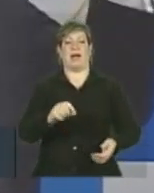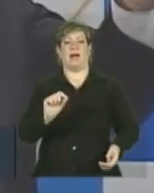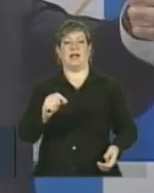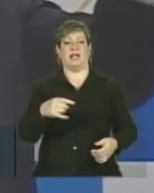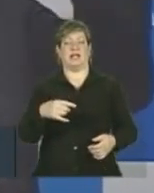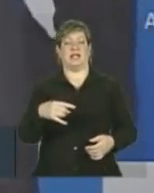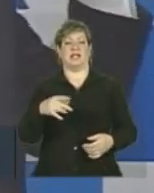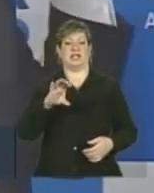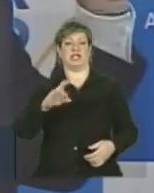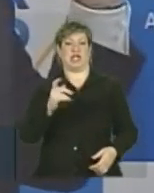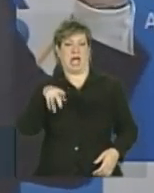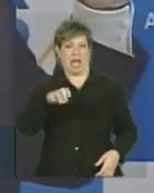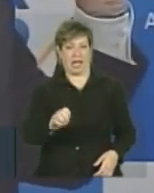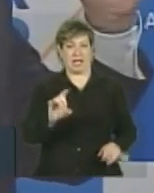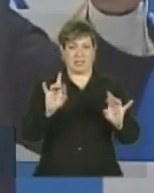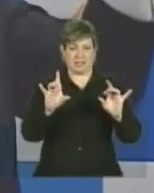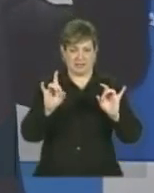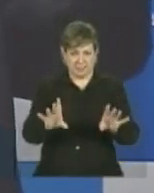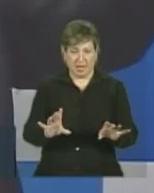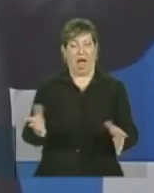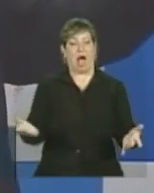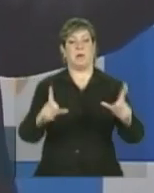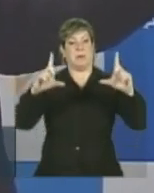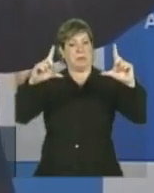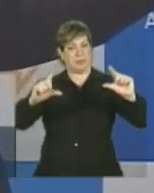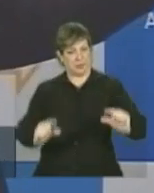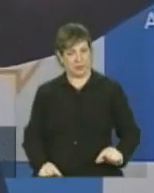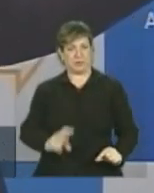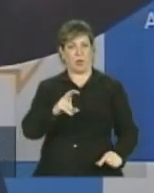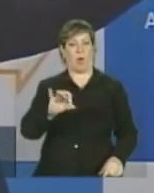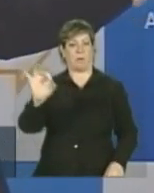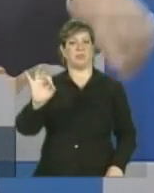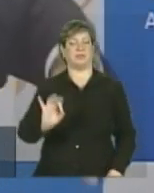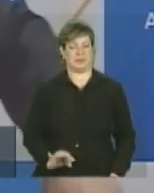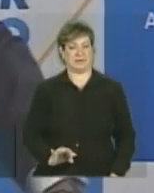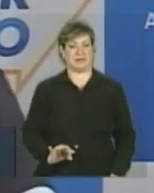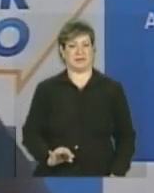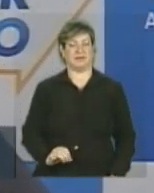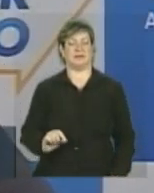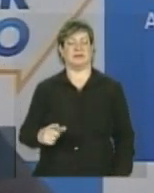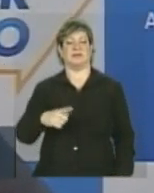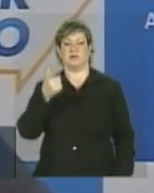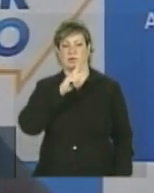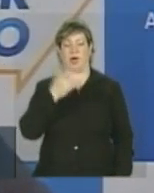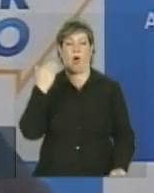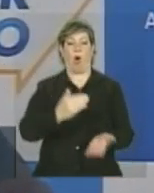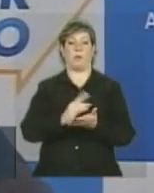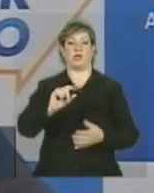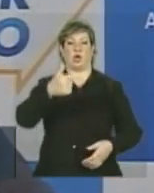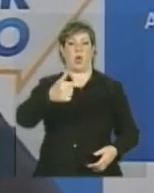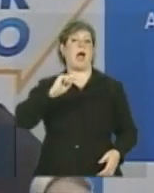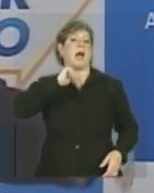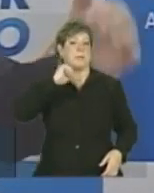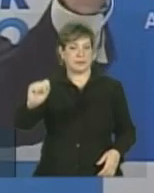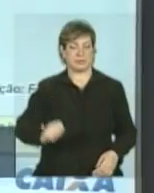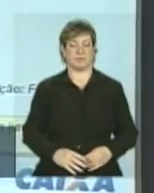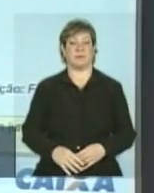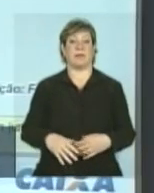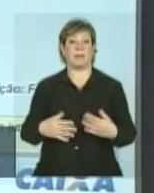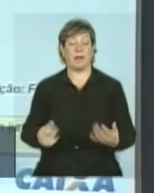2, retroativo a 2 de abril, essa taxa menor, de 59%. O cheque